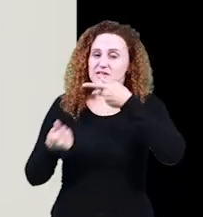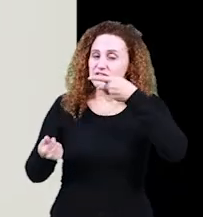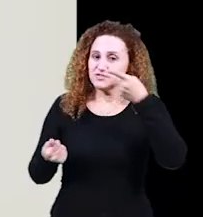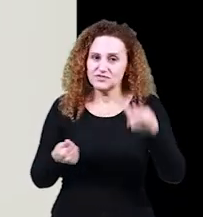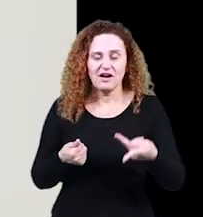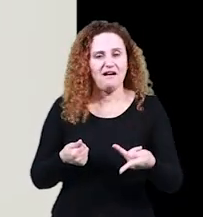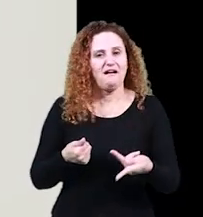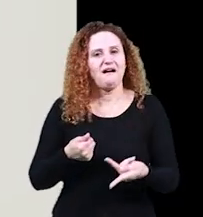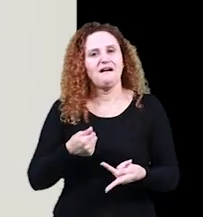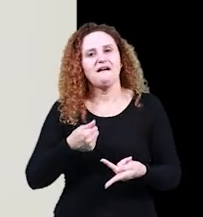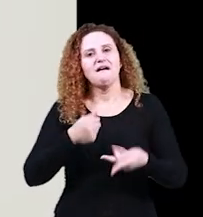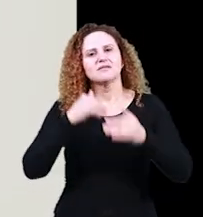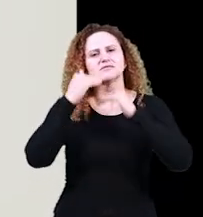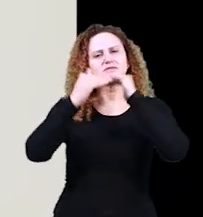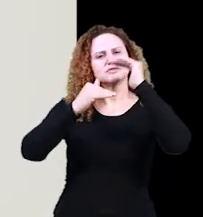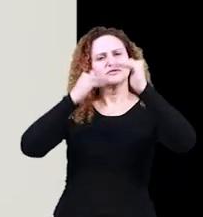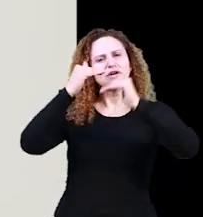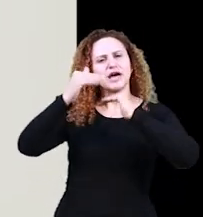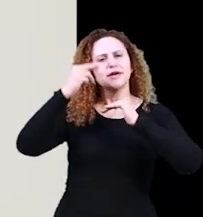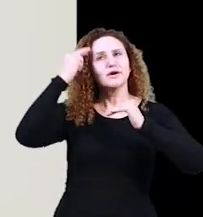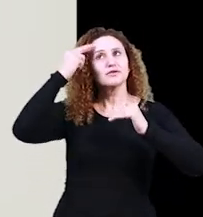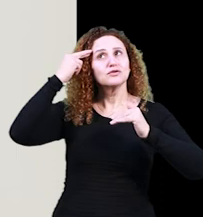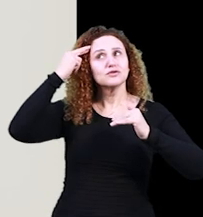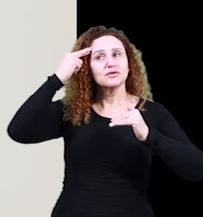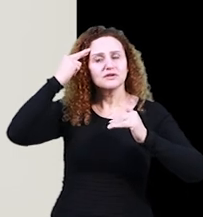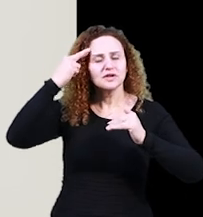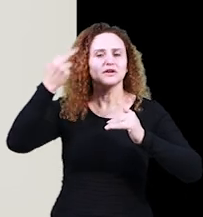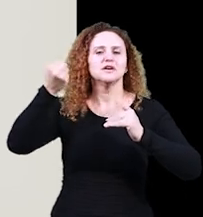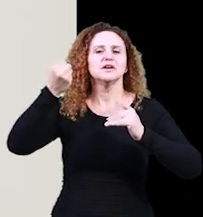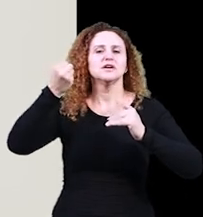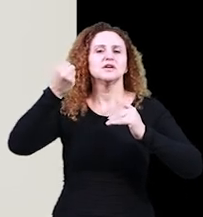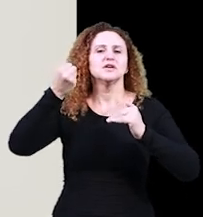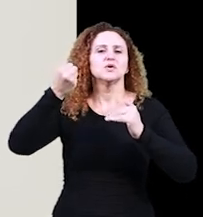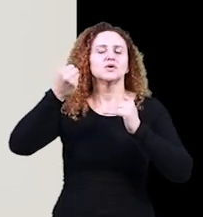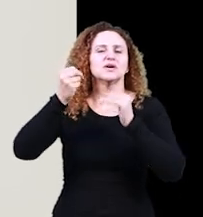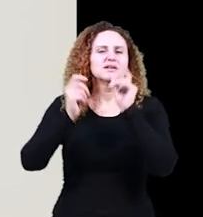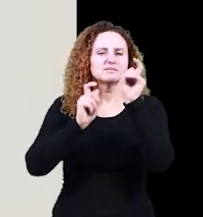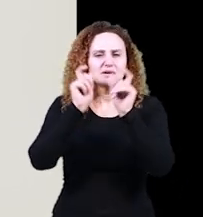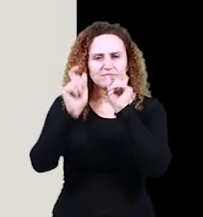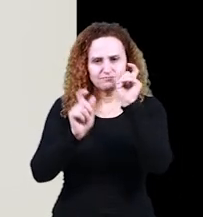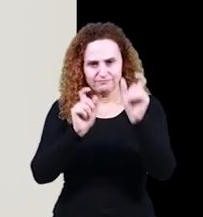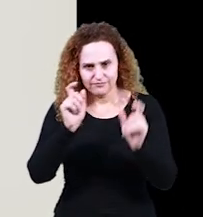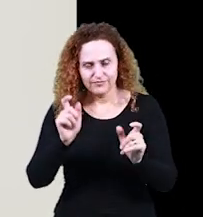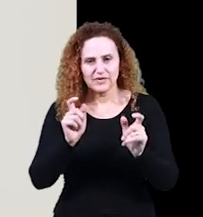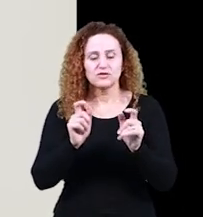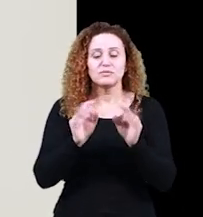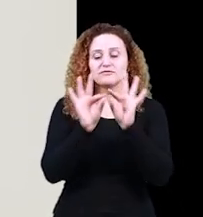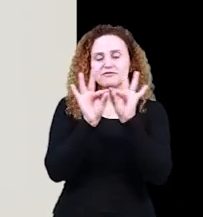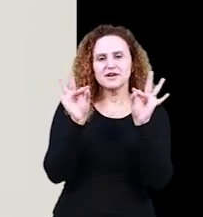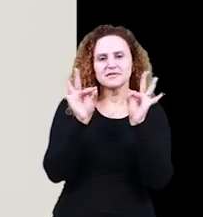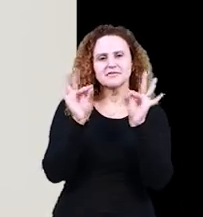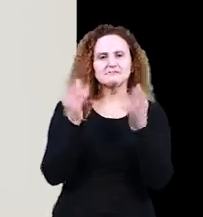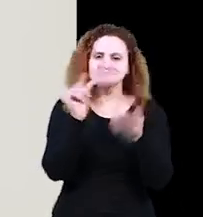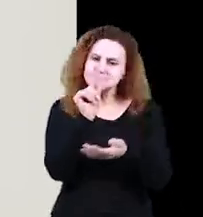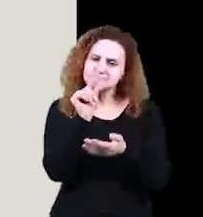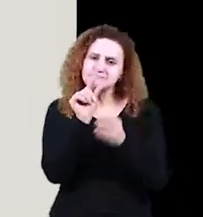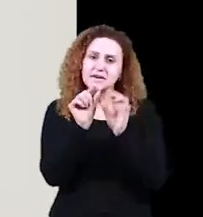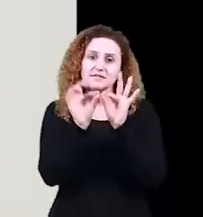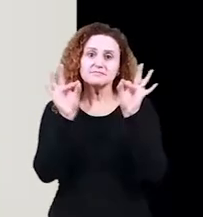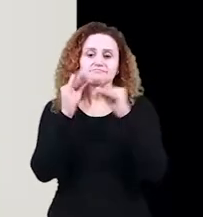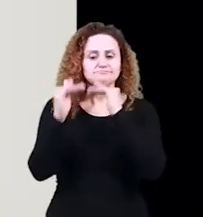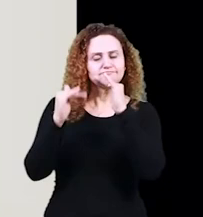fazer o mesmo raciocínio desenvolver as mesmas frases a partir de uma frase mínima Então essa é a diferença